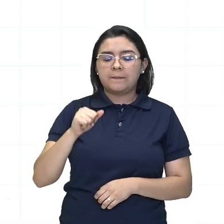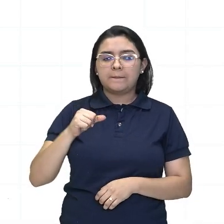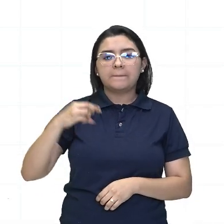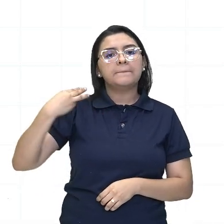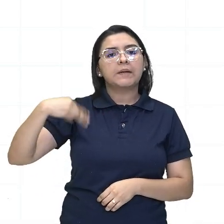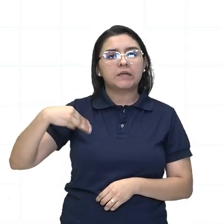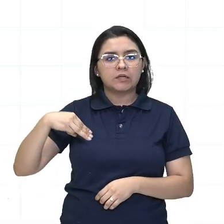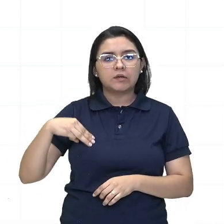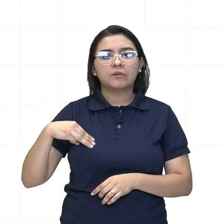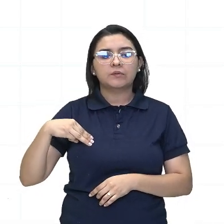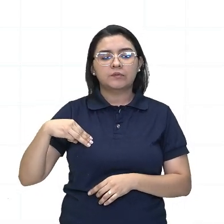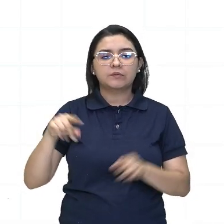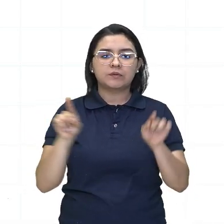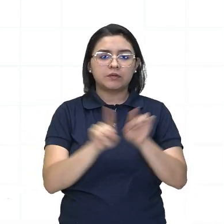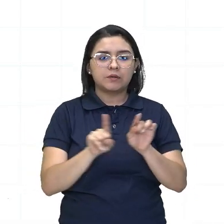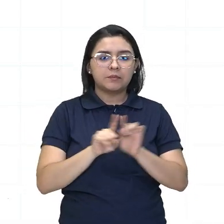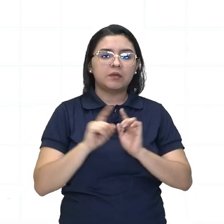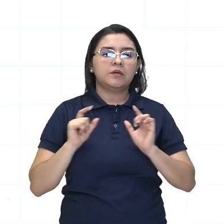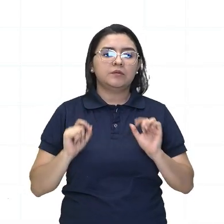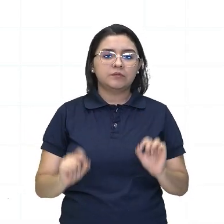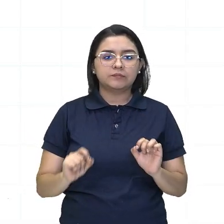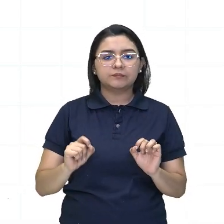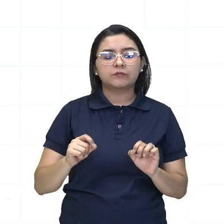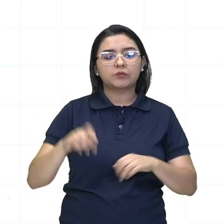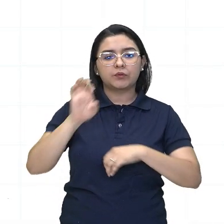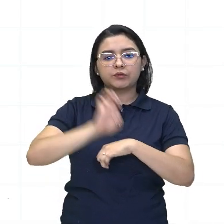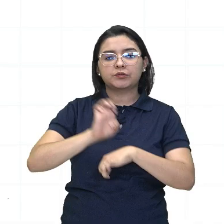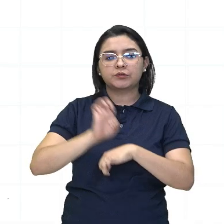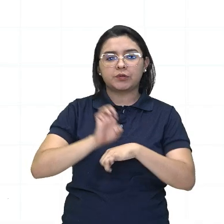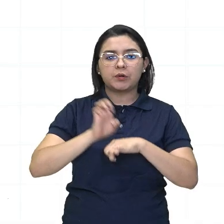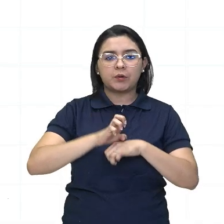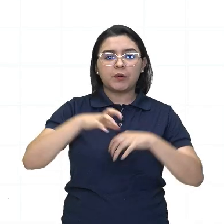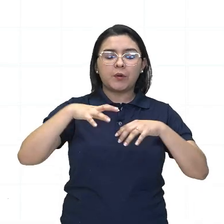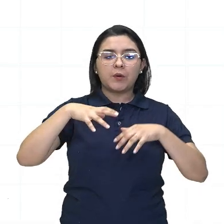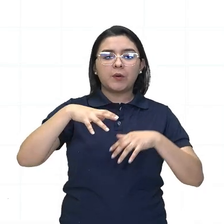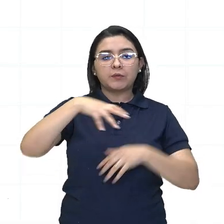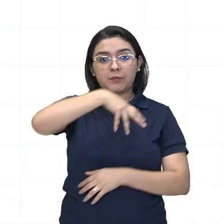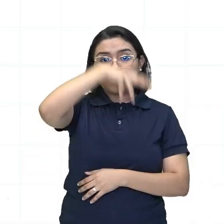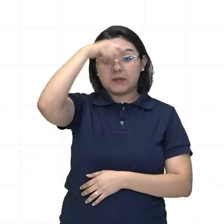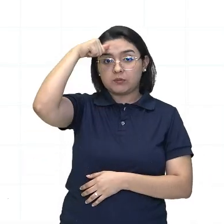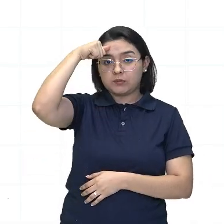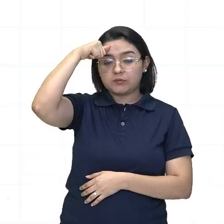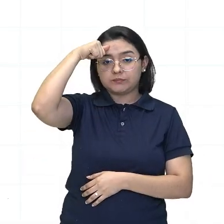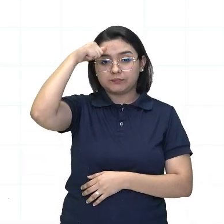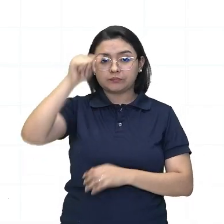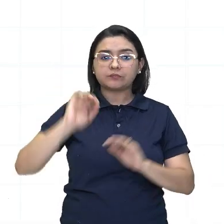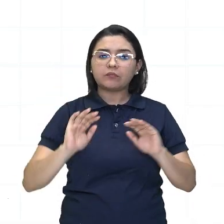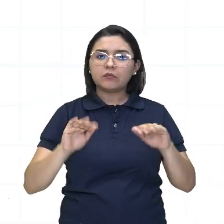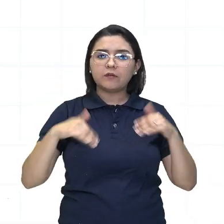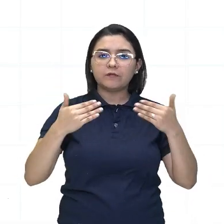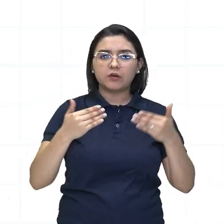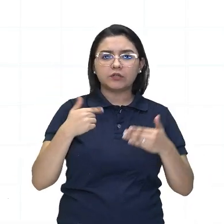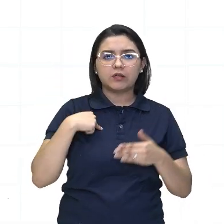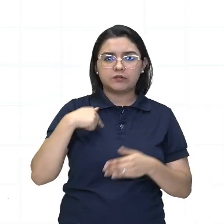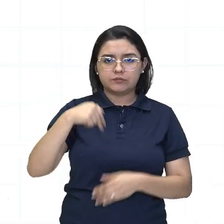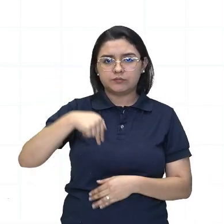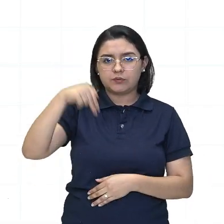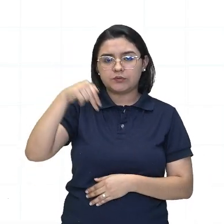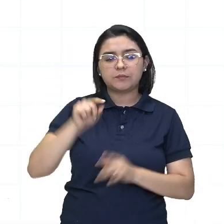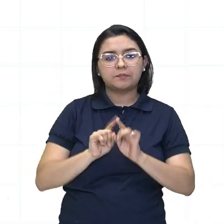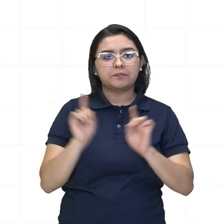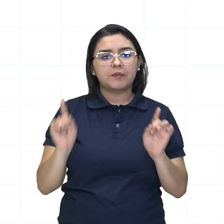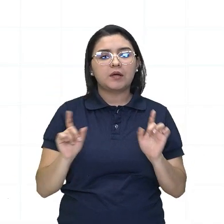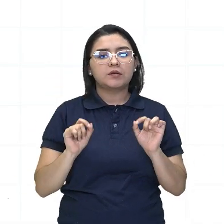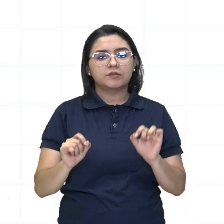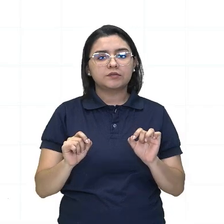do Maranhão, e também ali do estado do Mato Grosso, que apesar de estar fora da região norte, mas uma